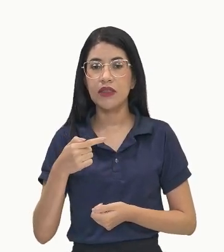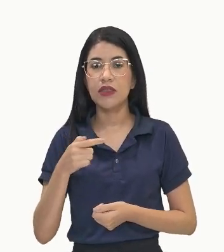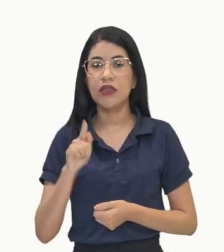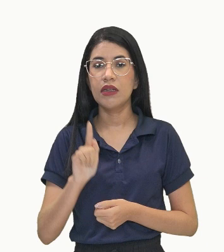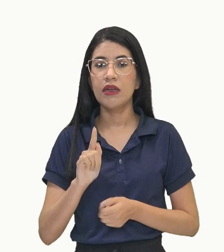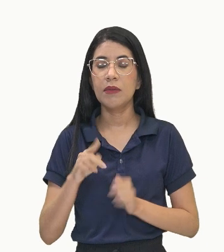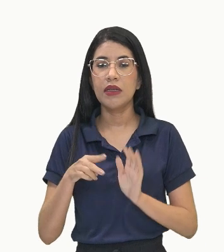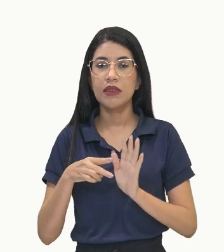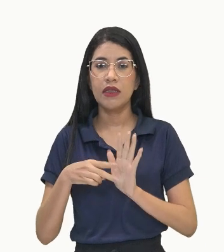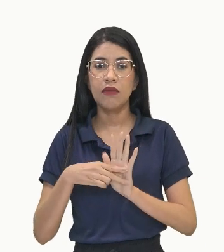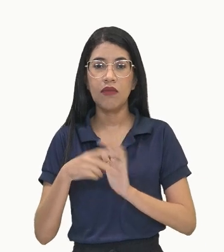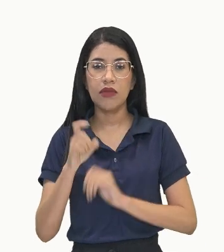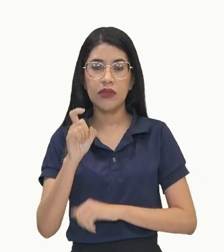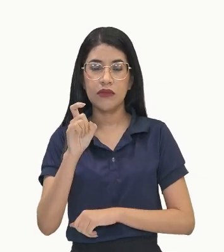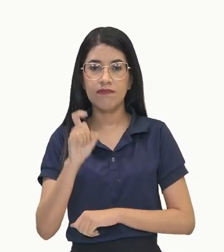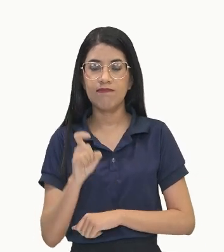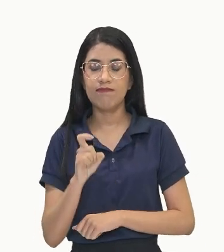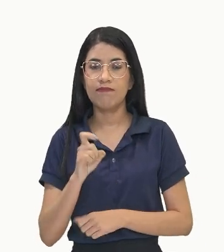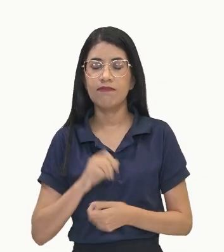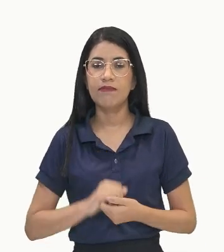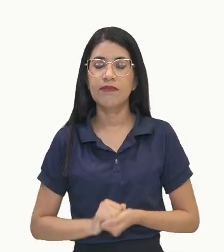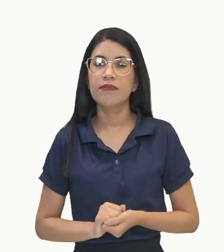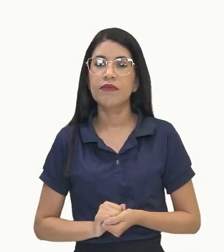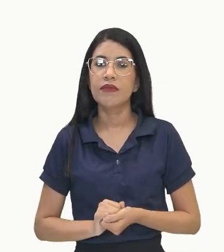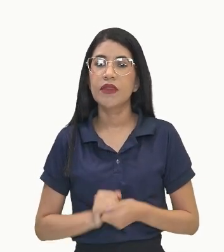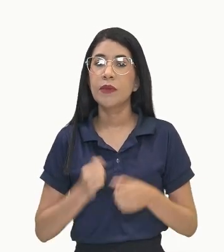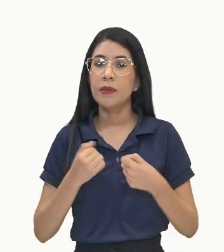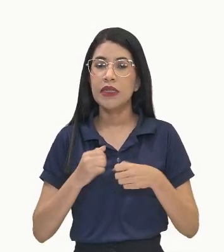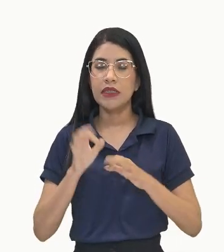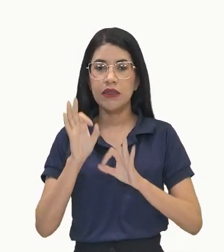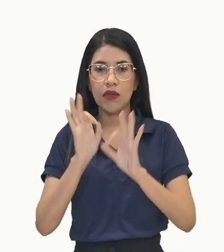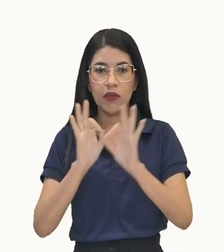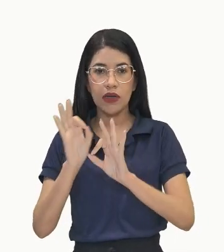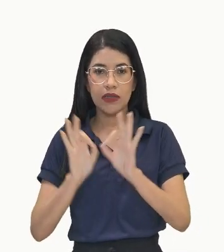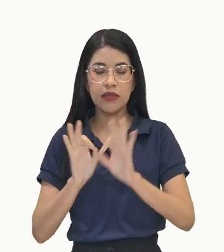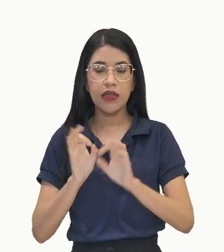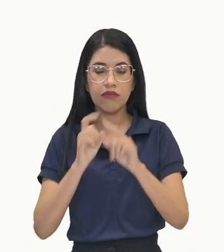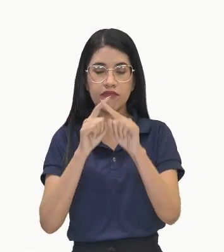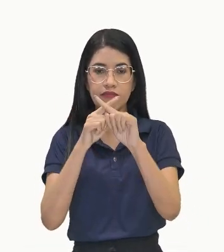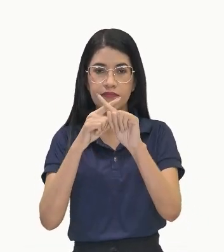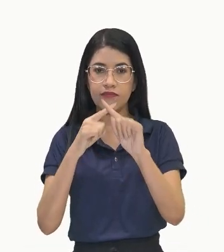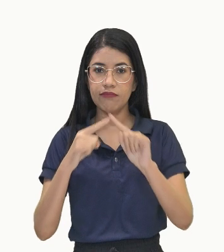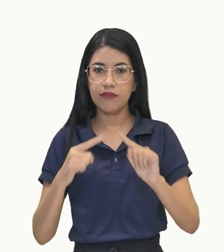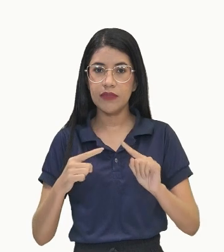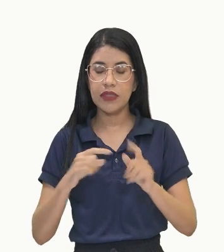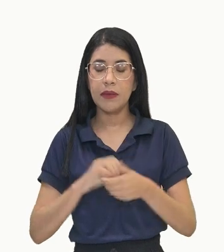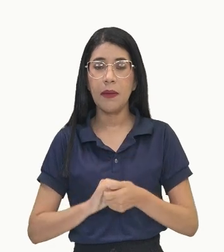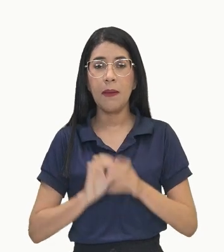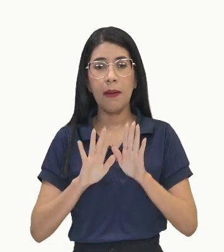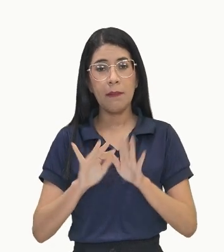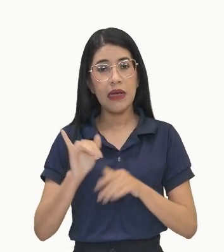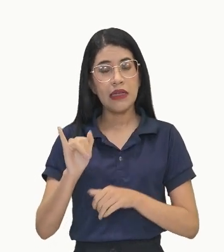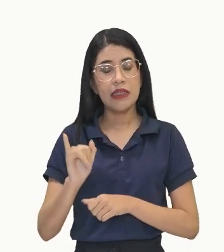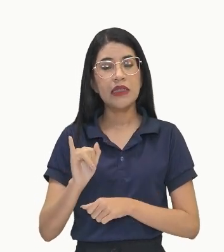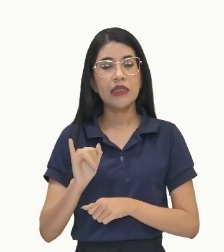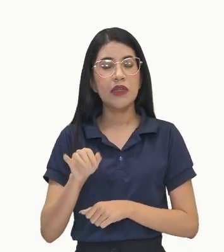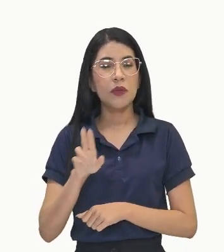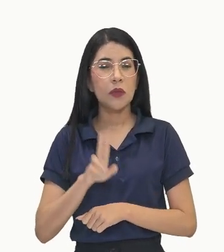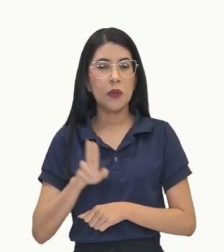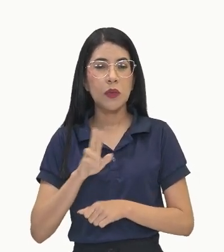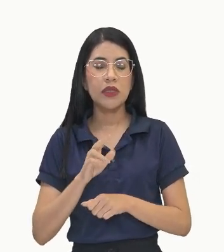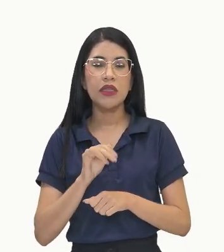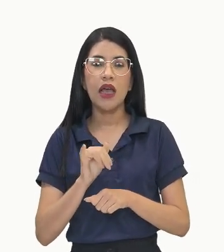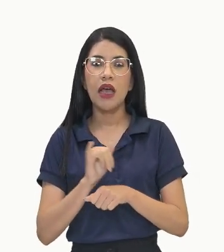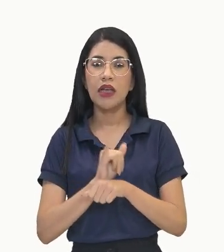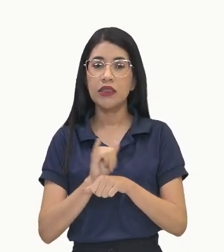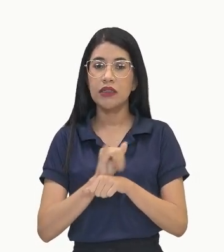é X, tá? Então, aqui é uma regra de 3. Se eu quiser utilizar a fórmula rendimento